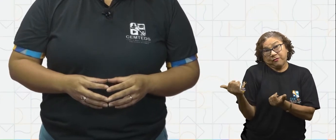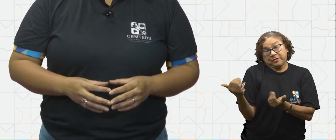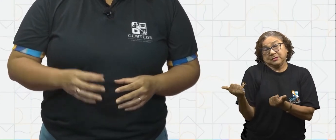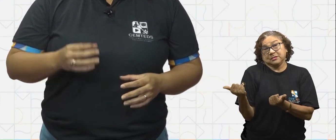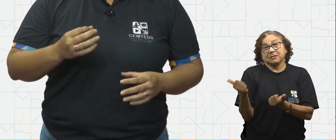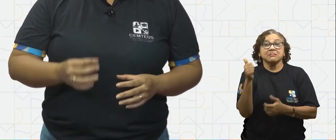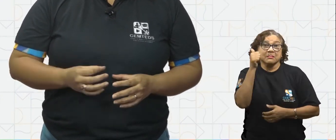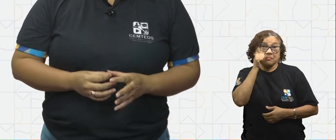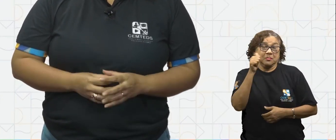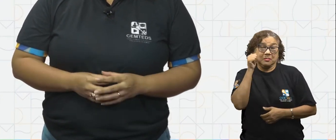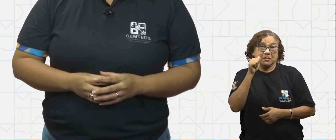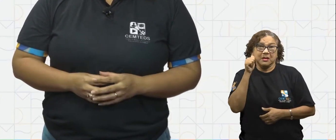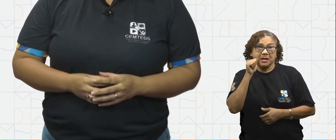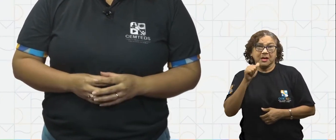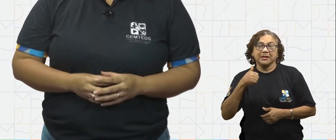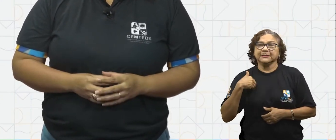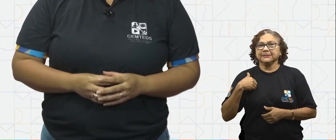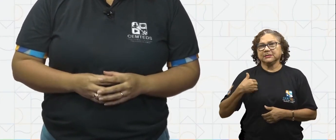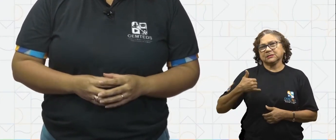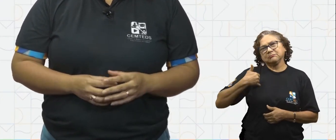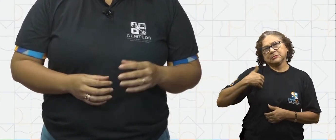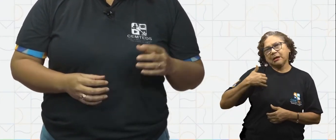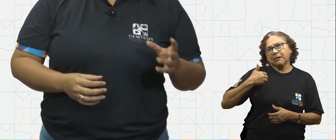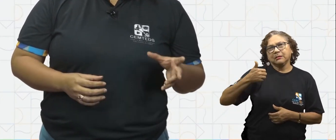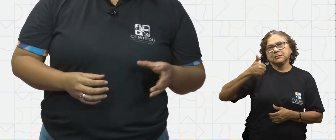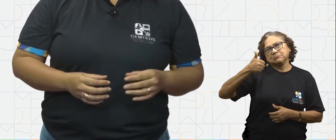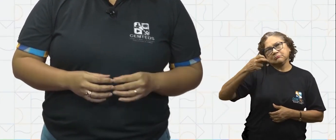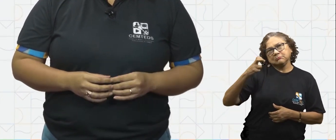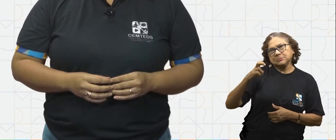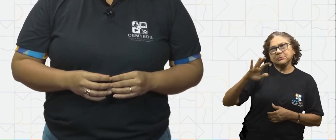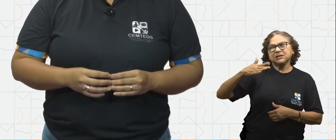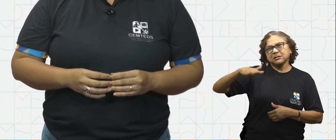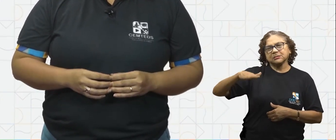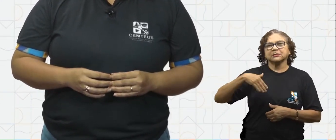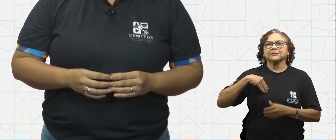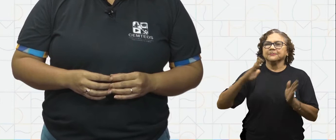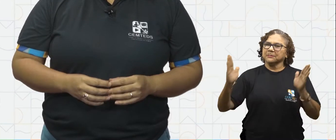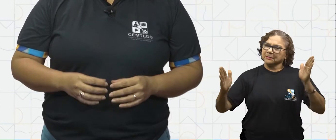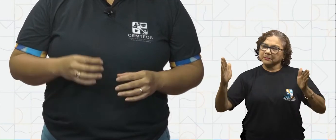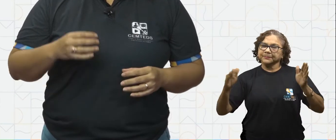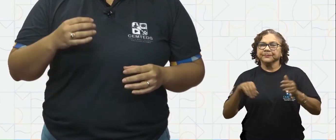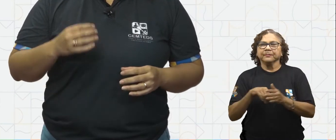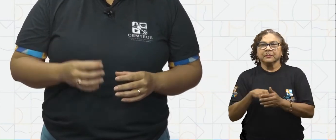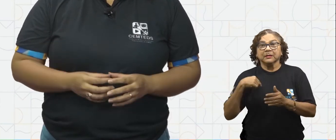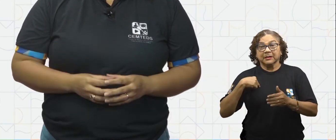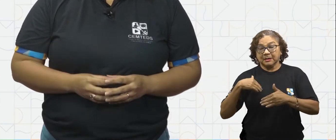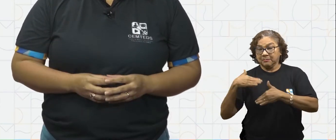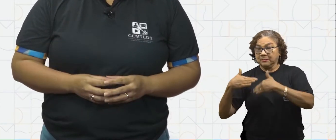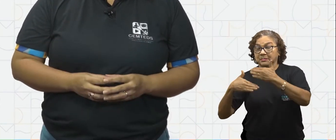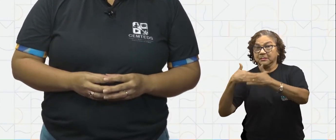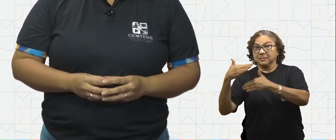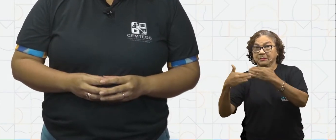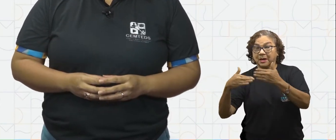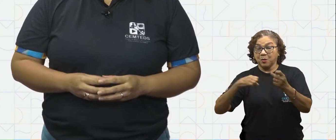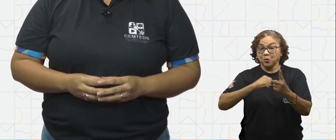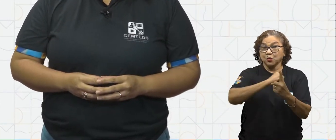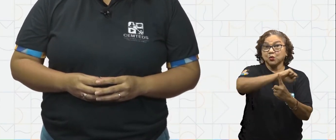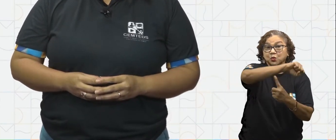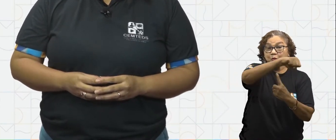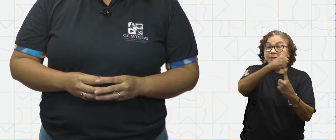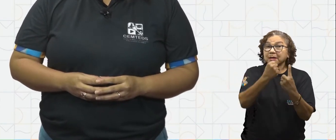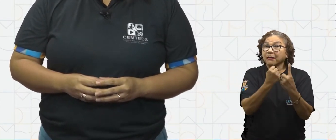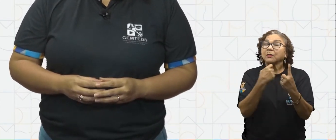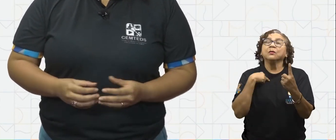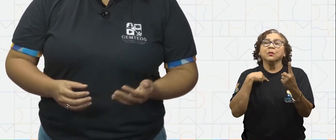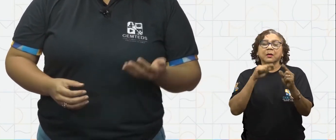adolescentes. Esse distúrbio alimentar pode ter origem genética, mas é desenvolvido a partir do meio social em que a